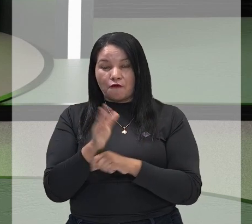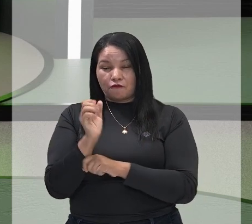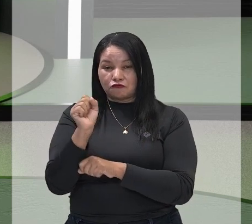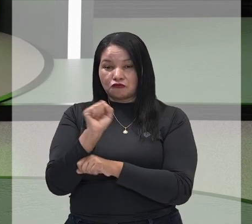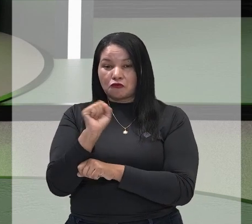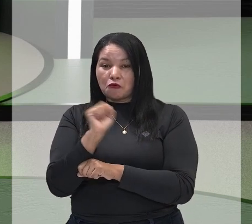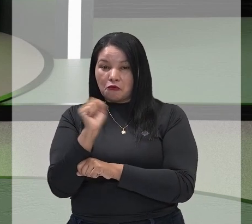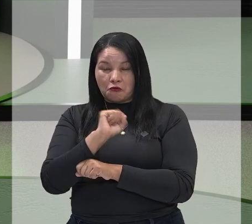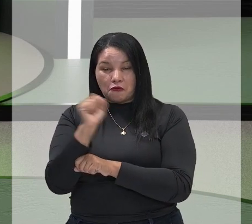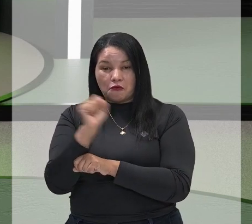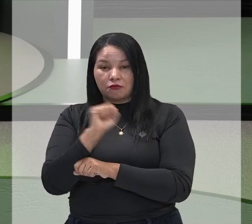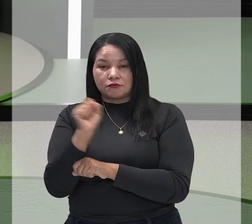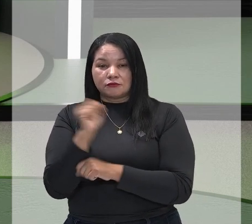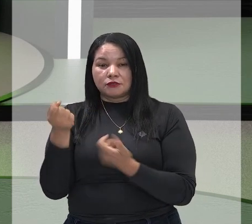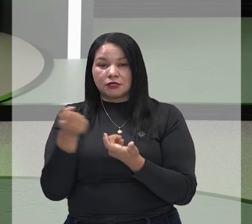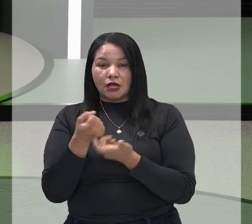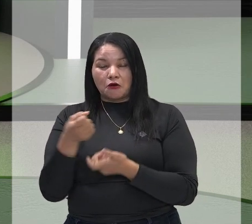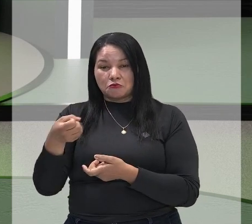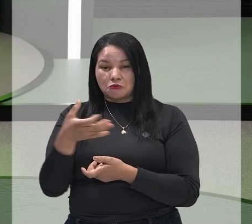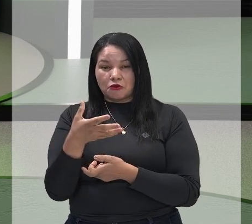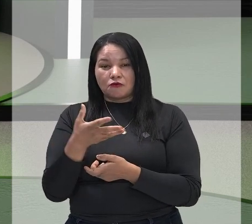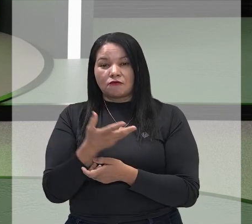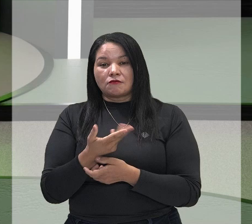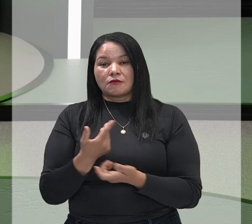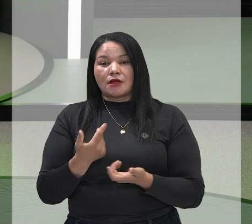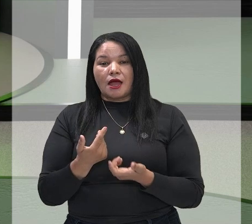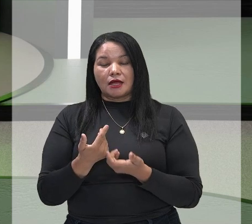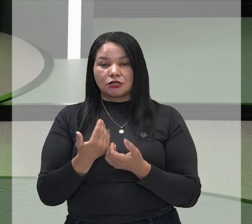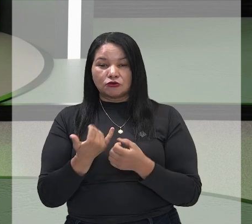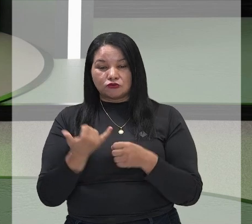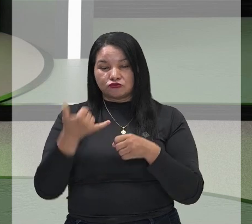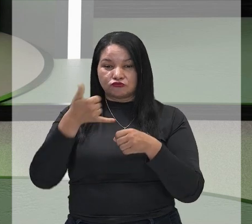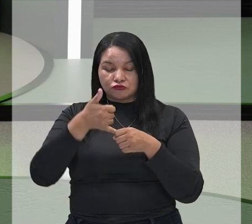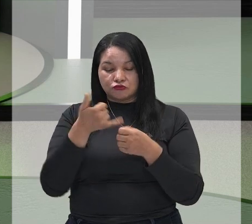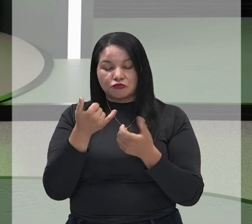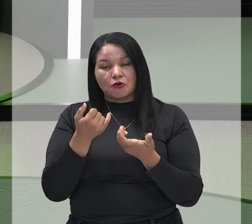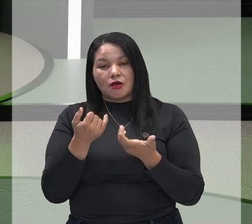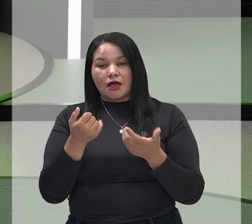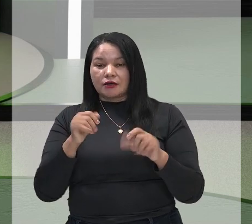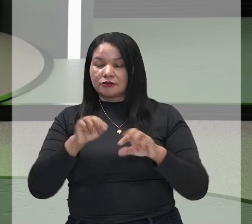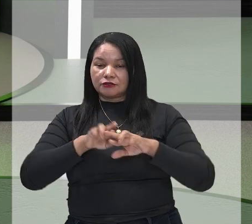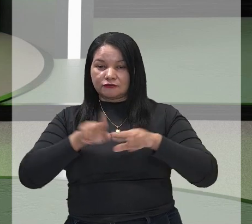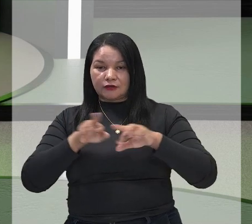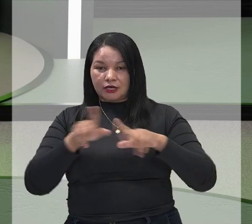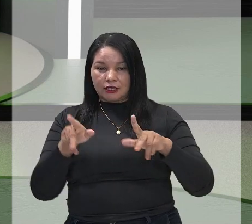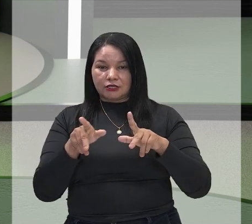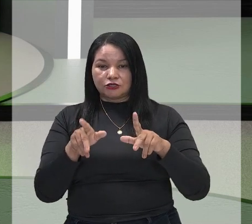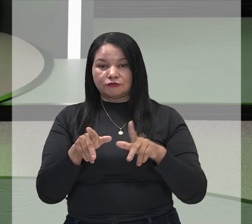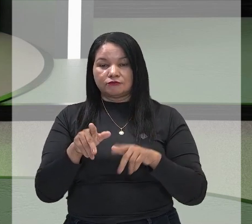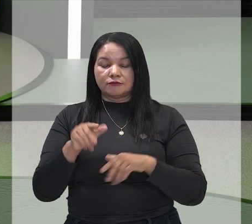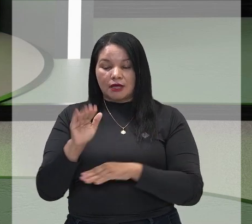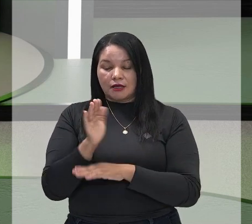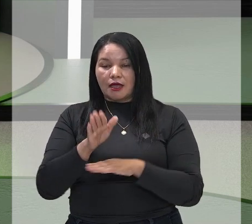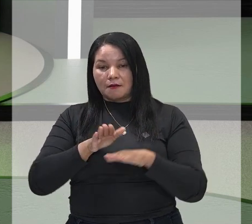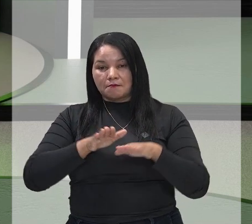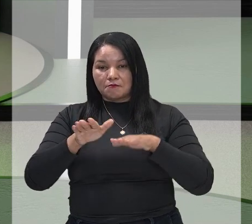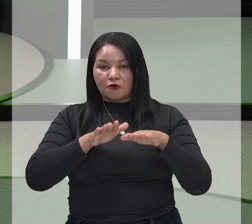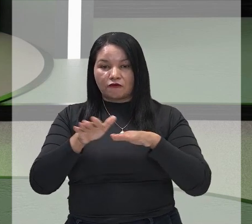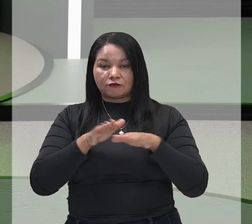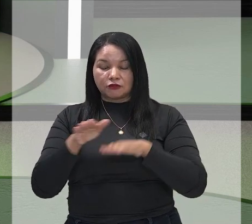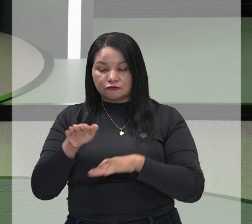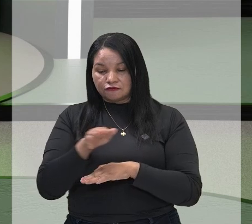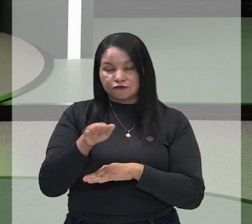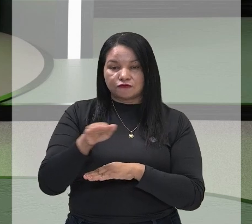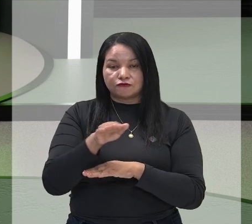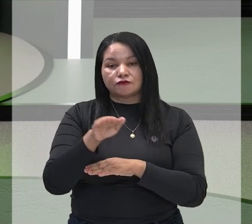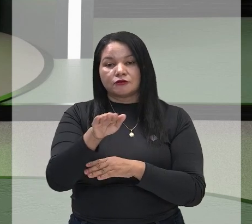elétricos, ou seja, aqueles veículos que não têm mais a sua propulsão, o seu movimento produzido a partir do motor